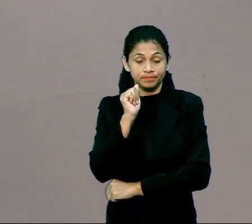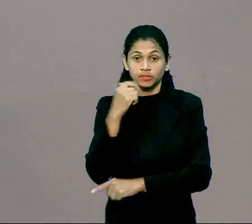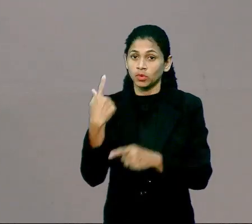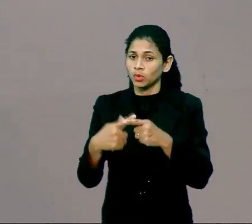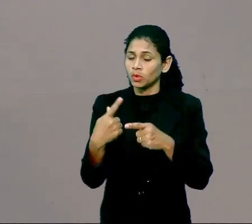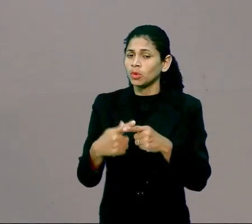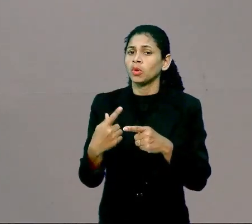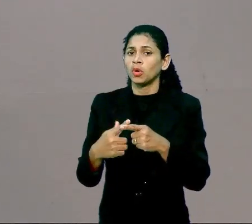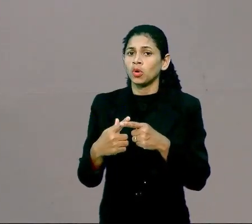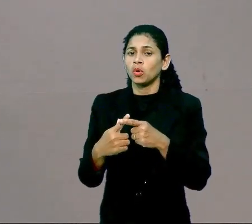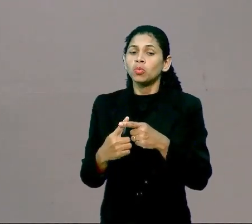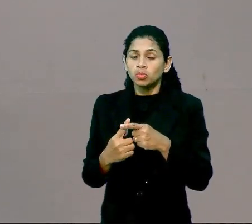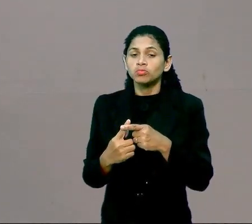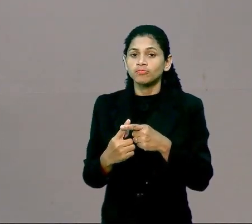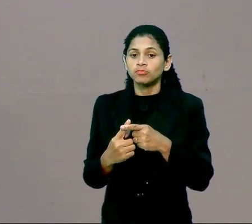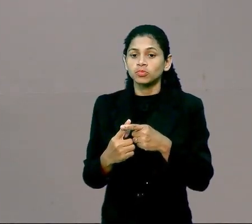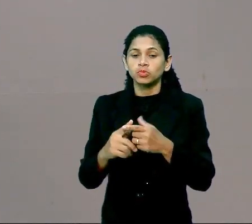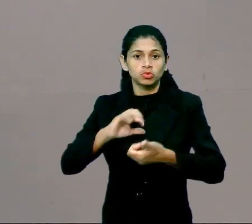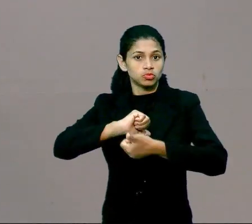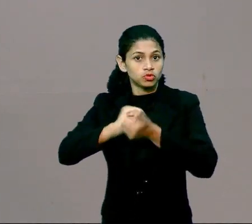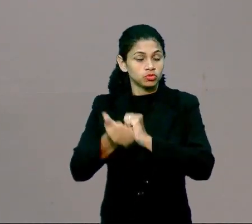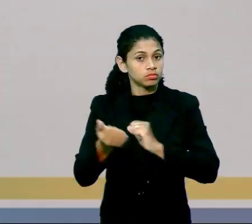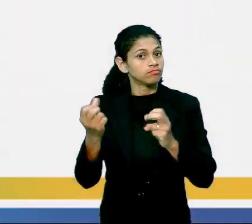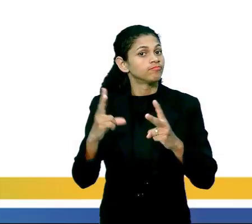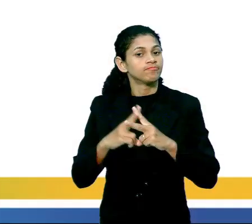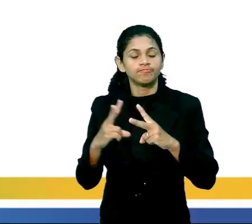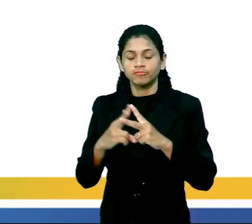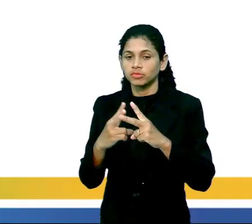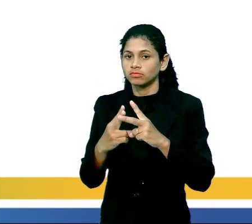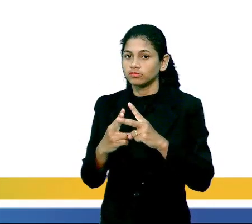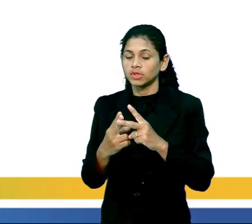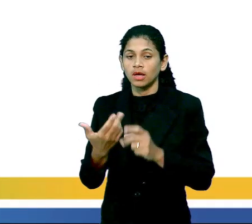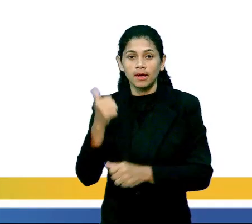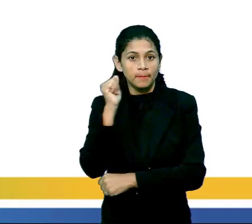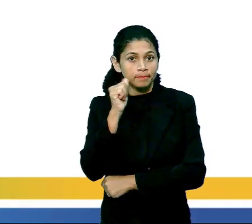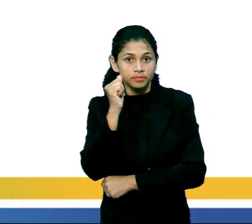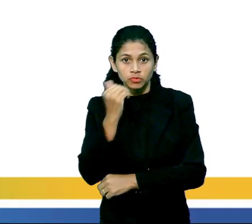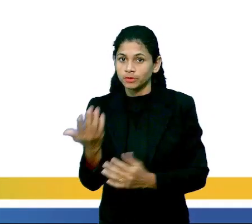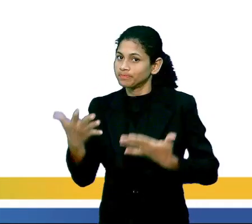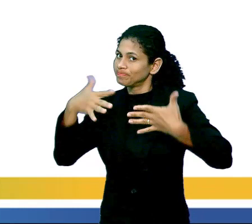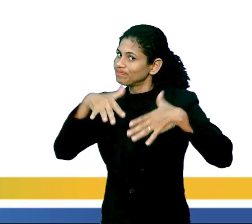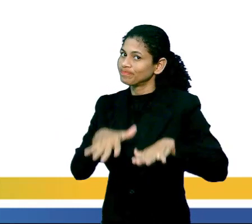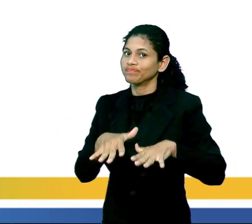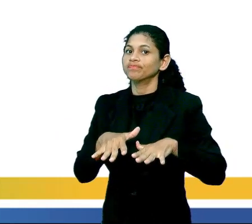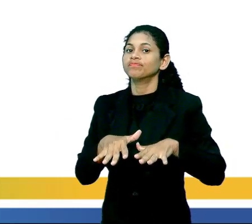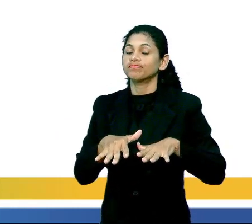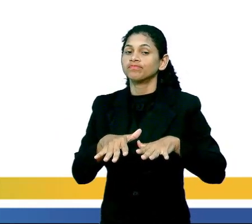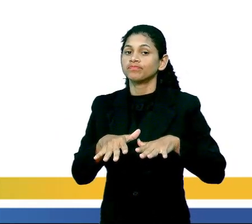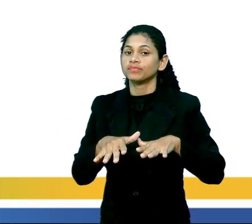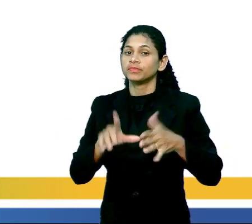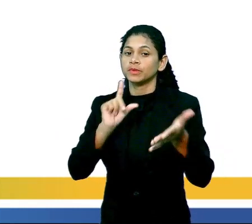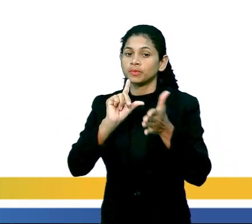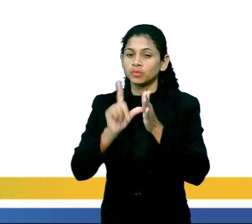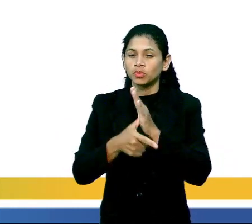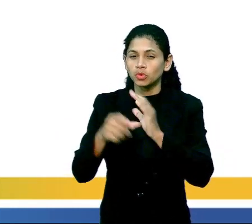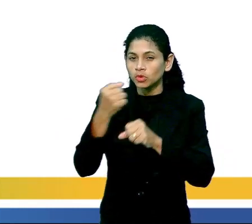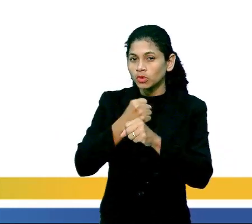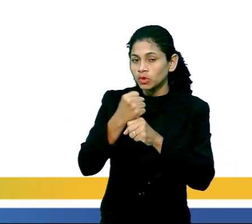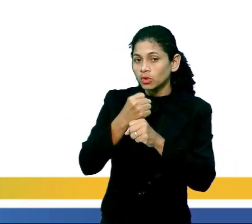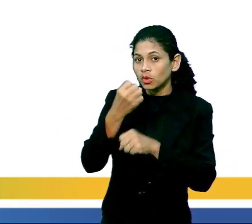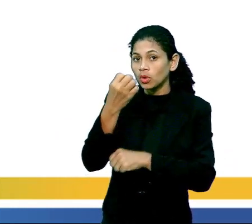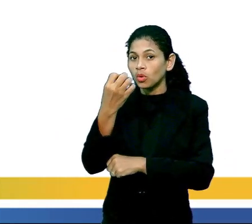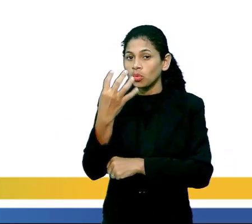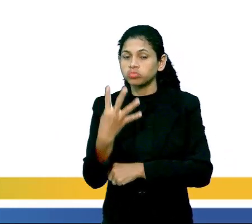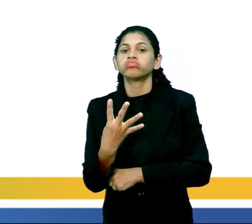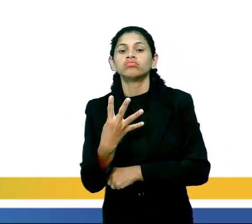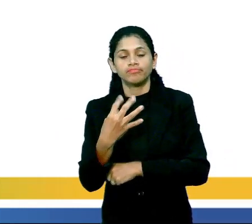luta, as mulheres não eram inseridas, tá? Efetivamente. Após 4 anos, elas puderam competir pela primeira vez,